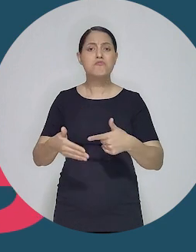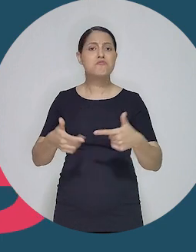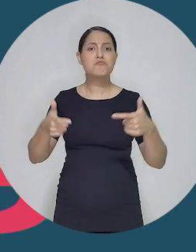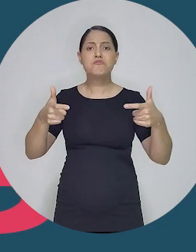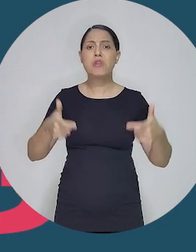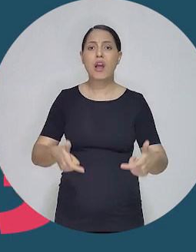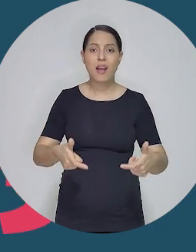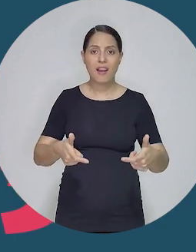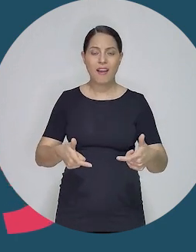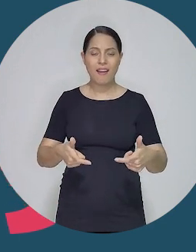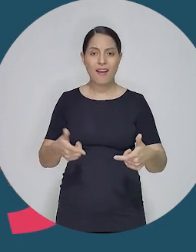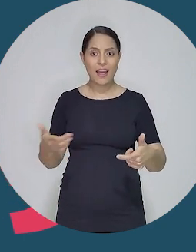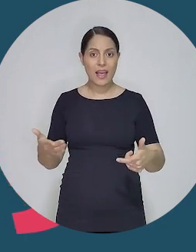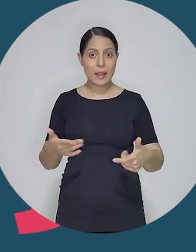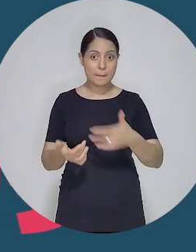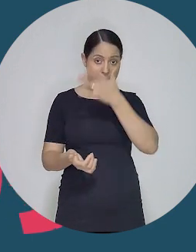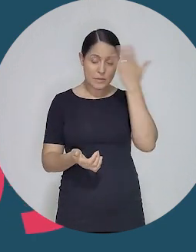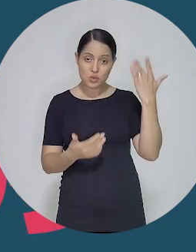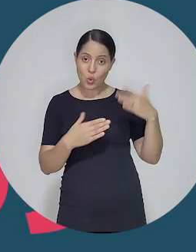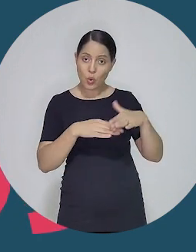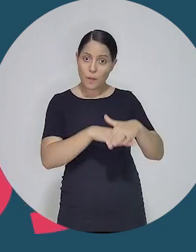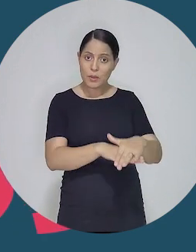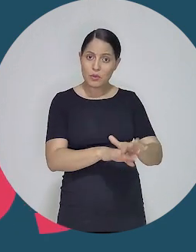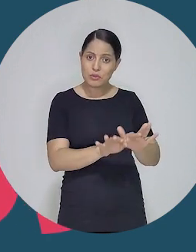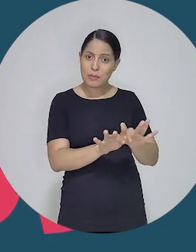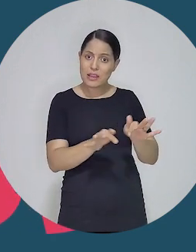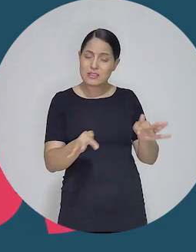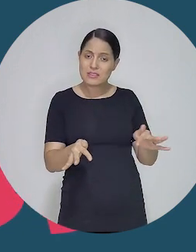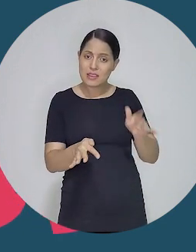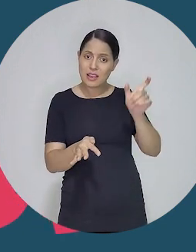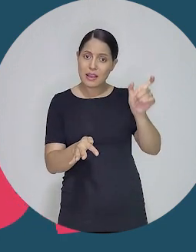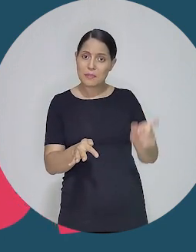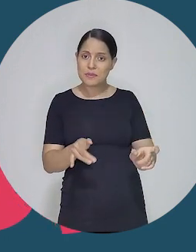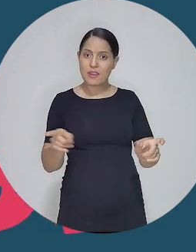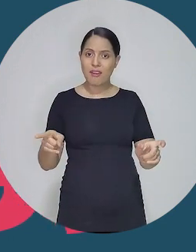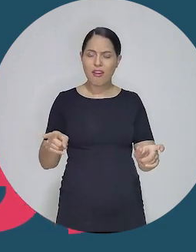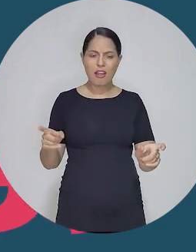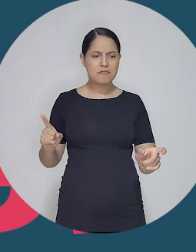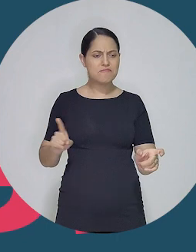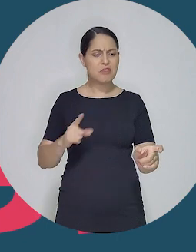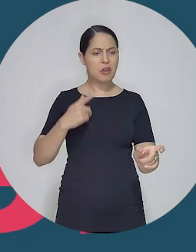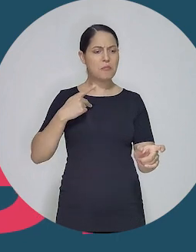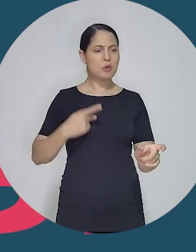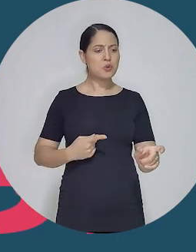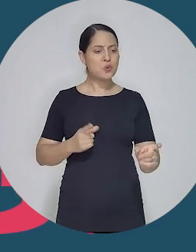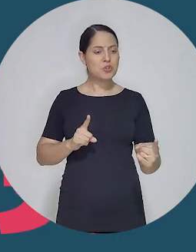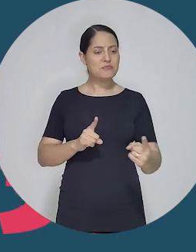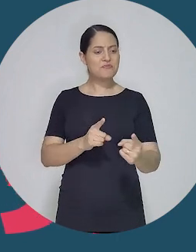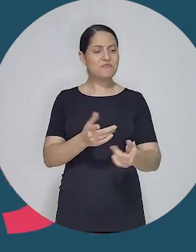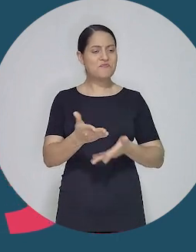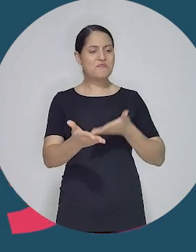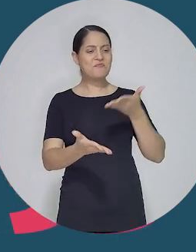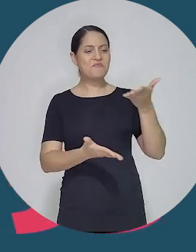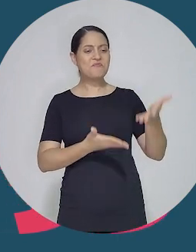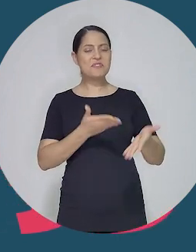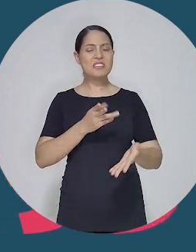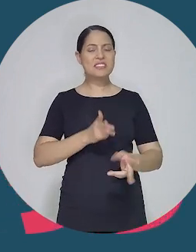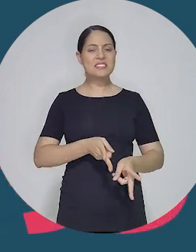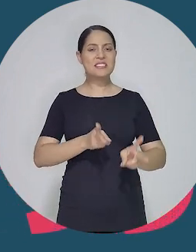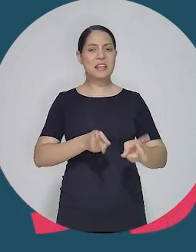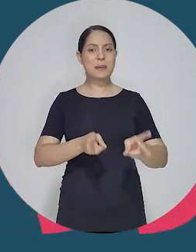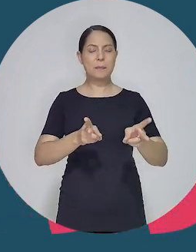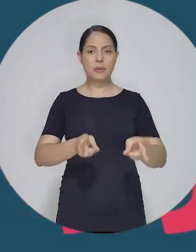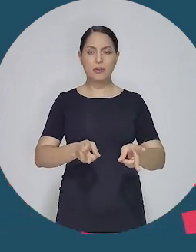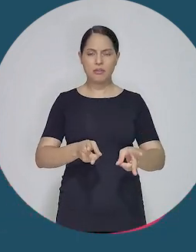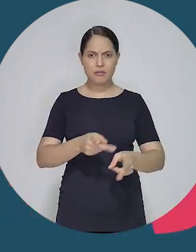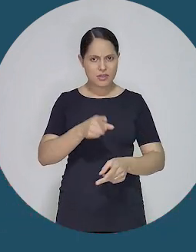seja, da menor ao encontro dele com a pessoa mais humilde ou mais simples que seja, a conduta dele já nos orgulha pelo ser humano que é.